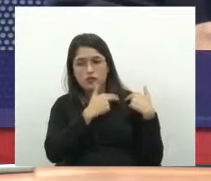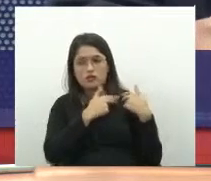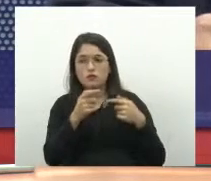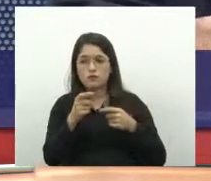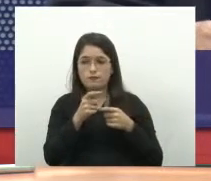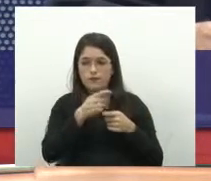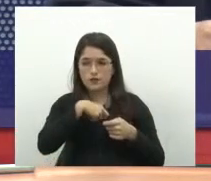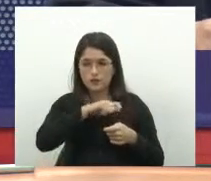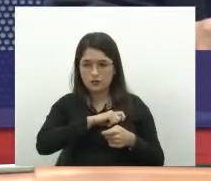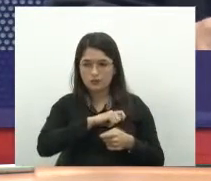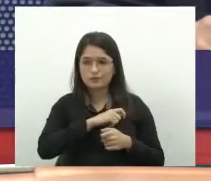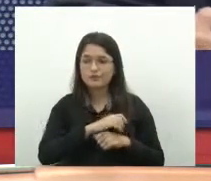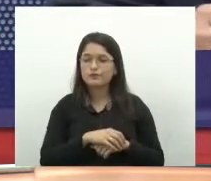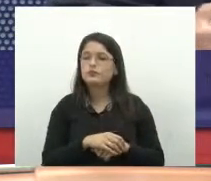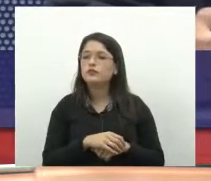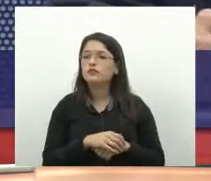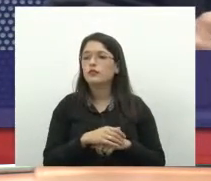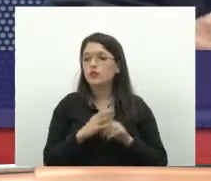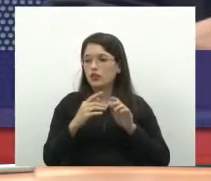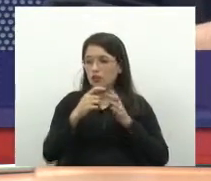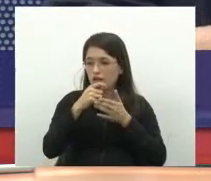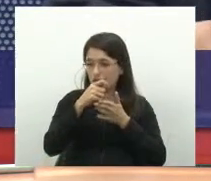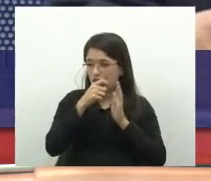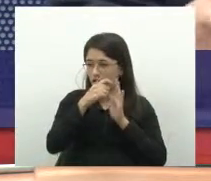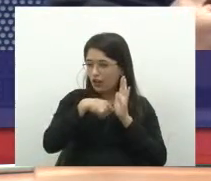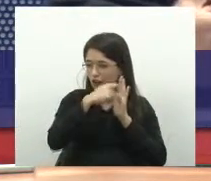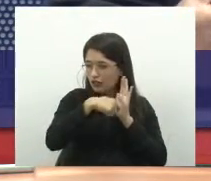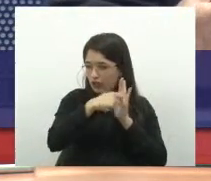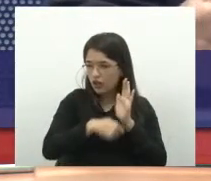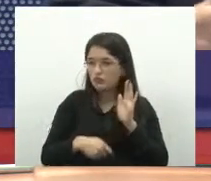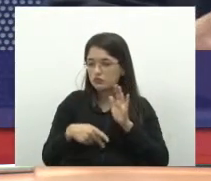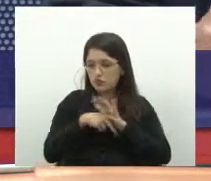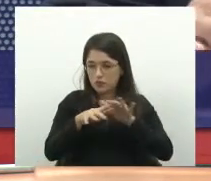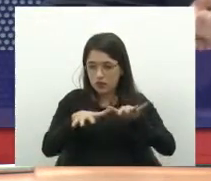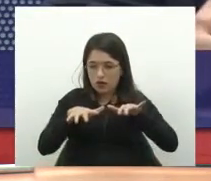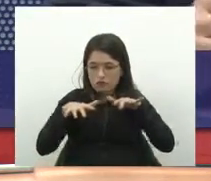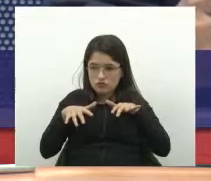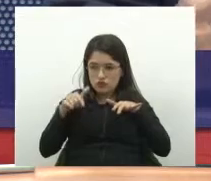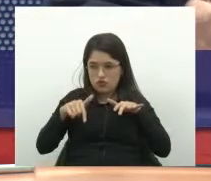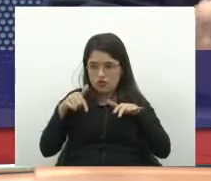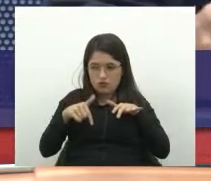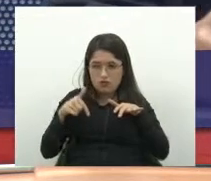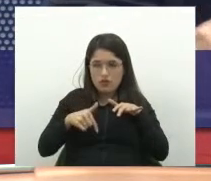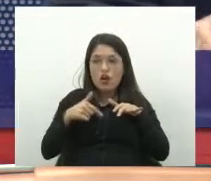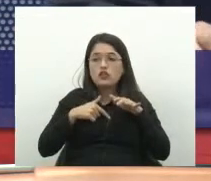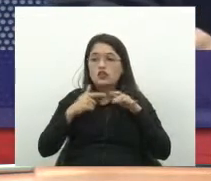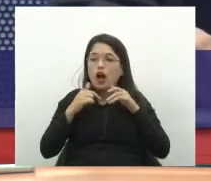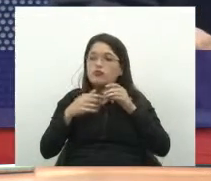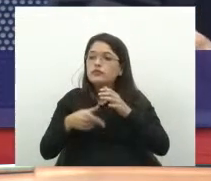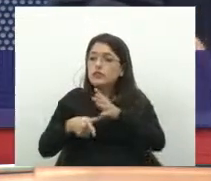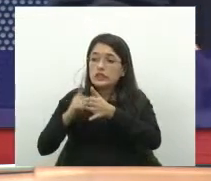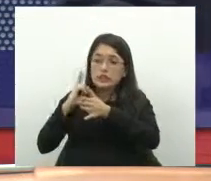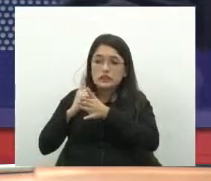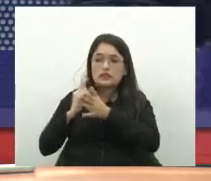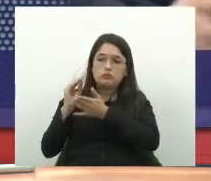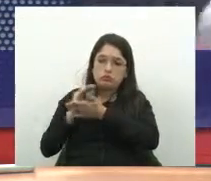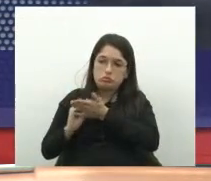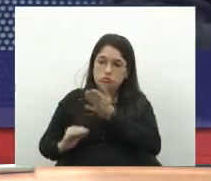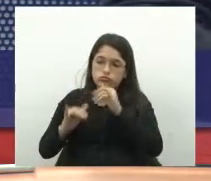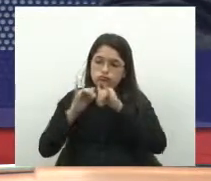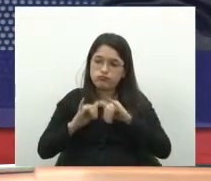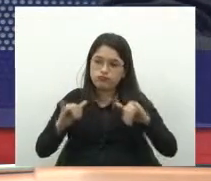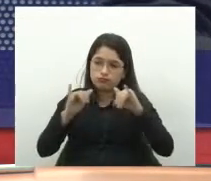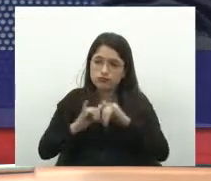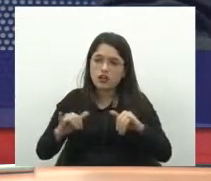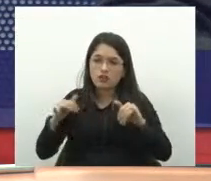Fiscal. O calendário das audiências públicas já foi distribuído previamente e publicado no Diário Oficial do